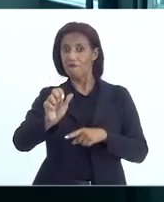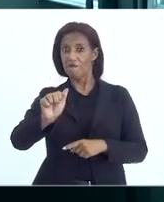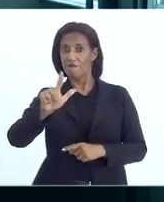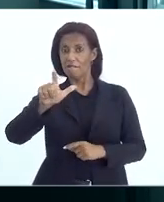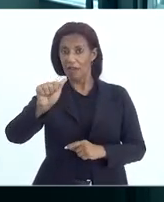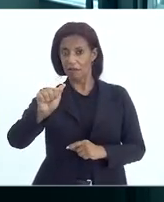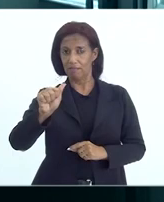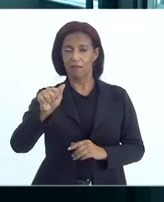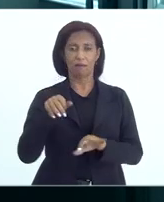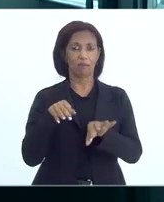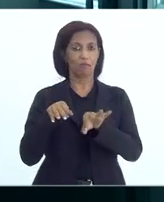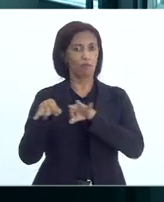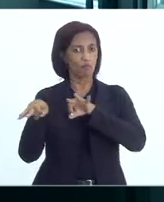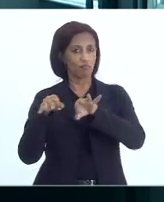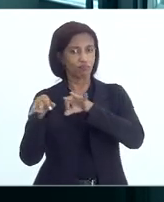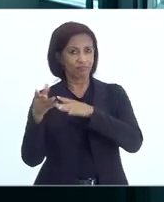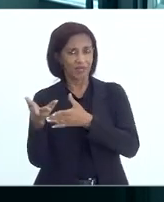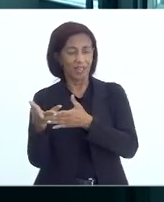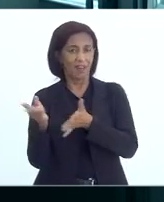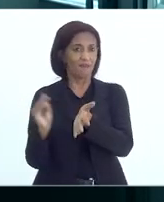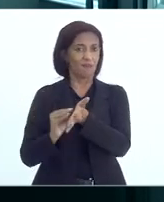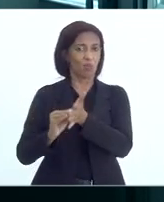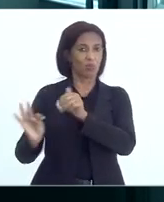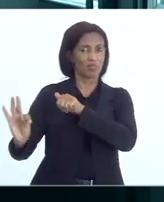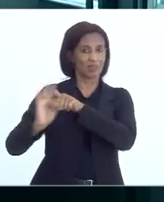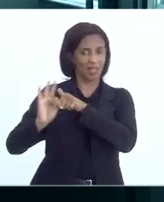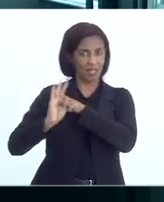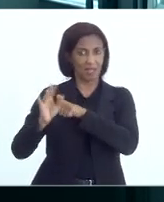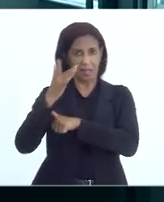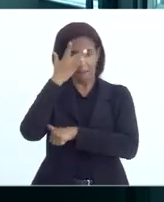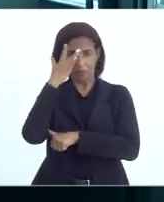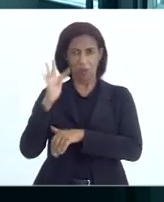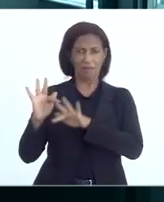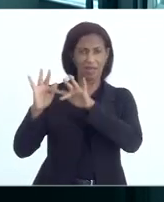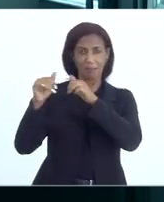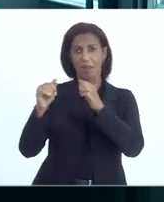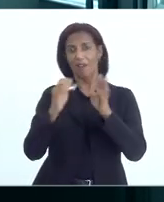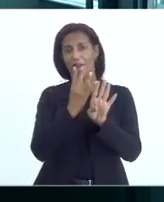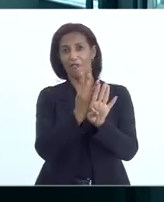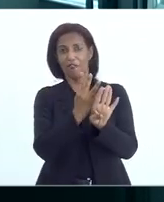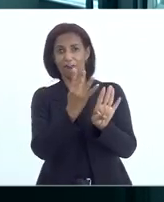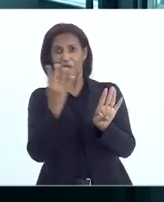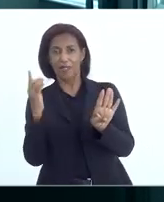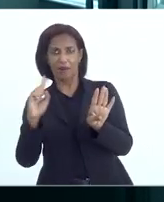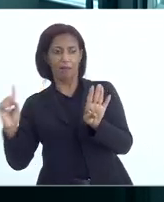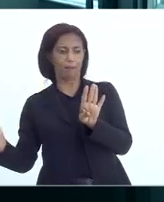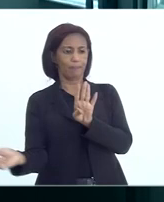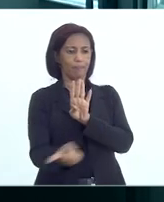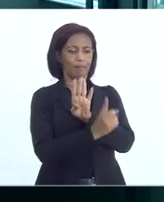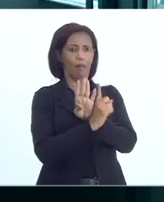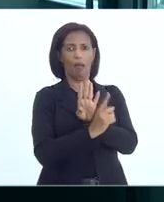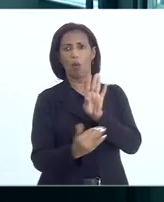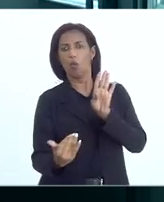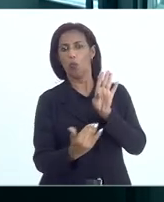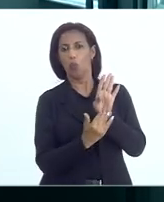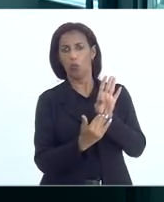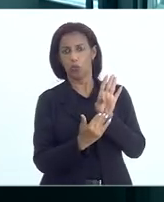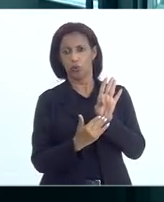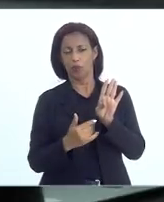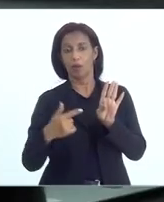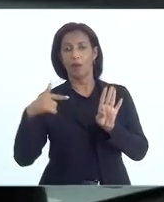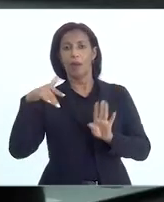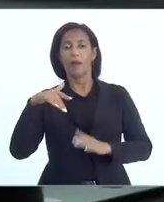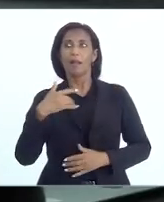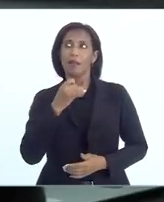a e informal né menos técnica a pessoa vai ao final da fila a pessoa é convocada no